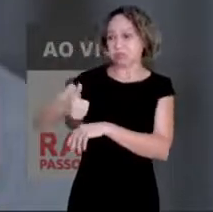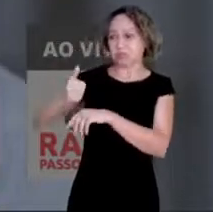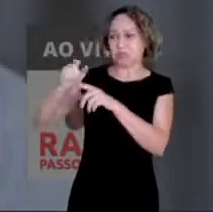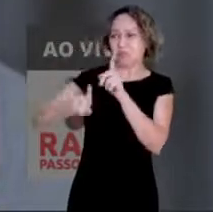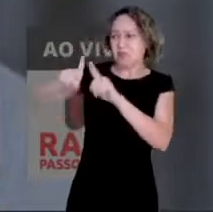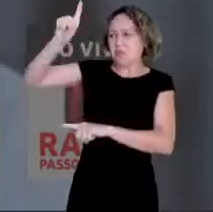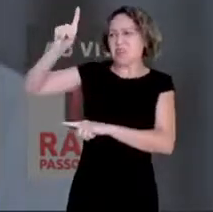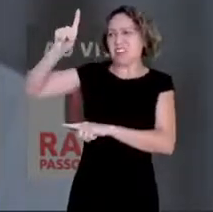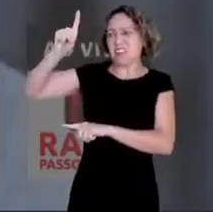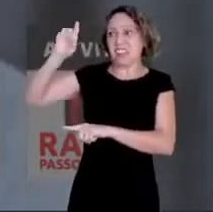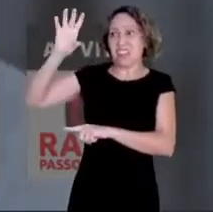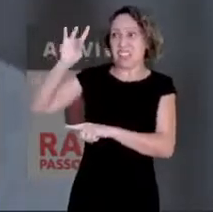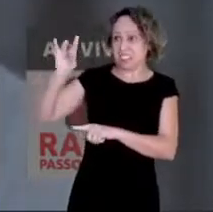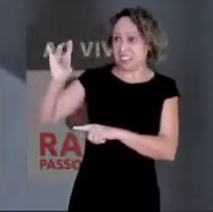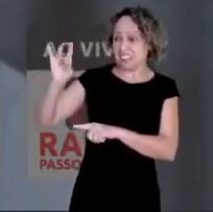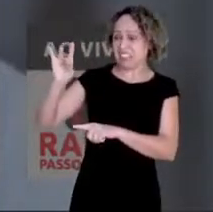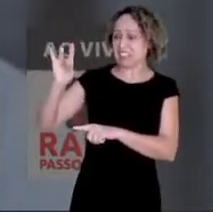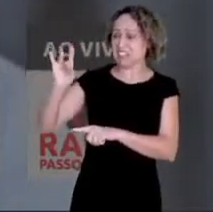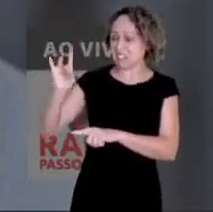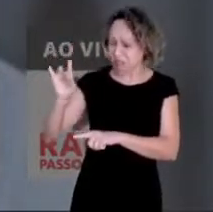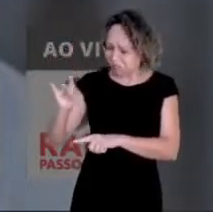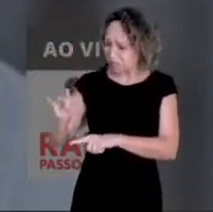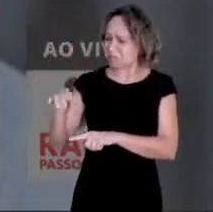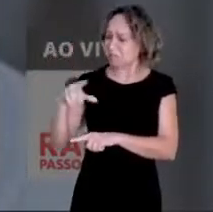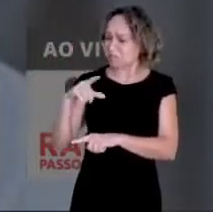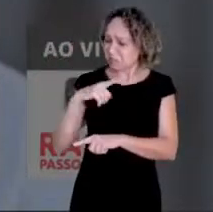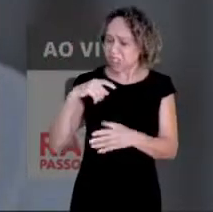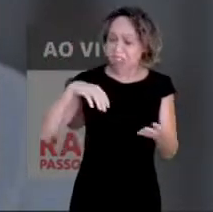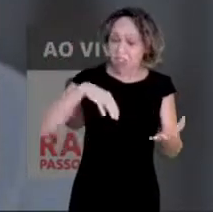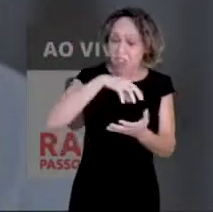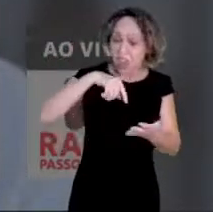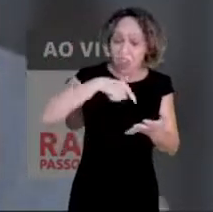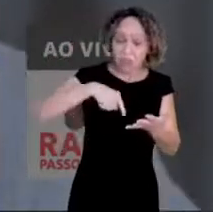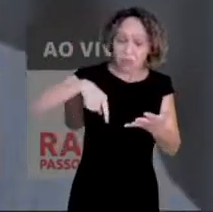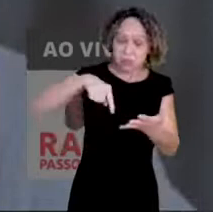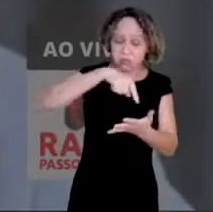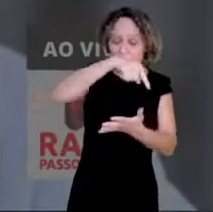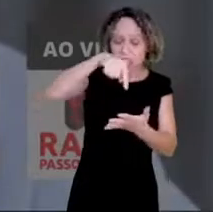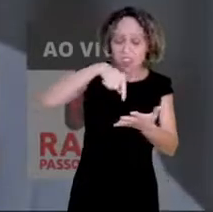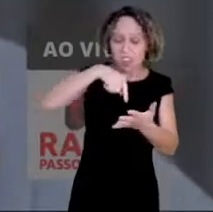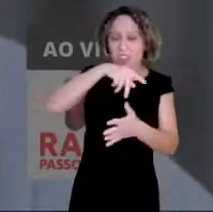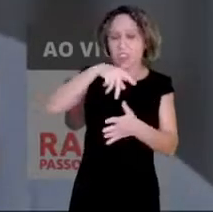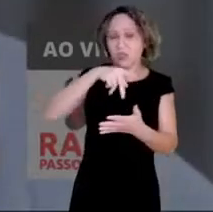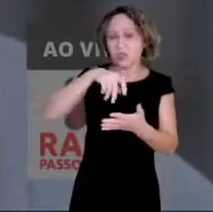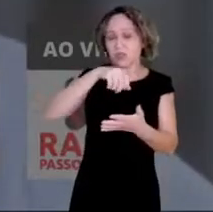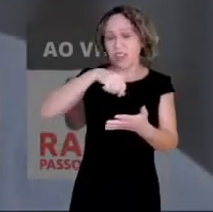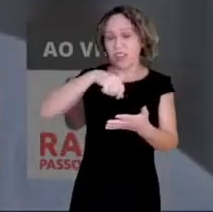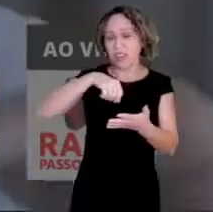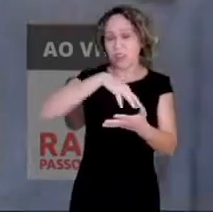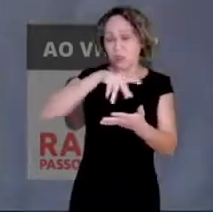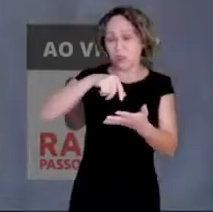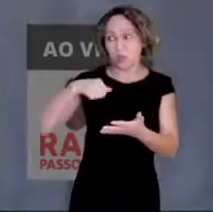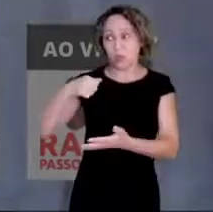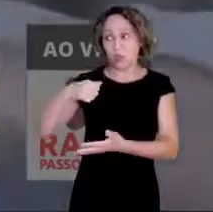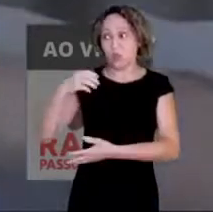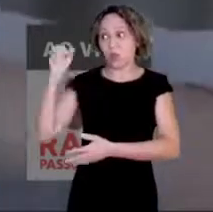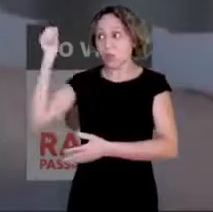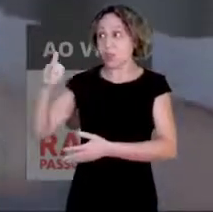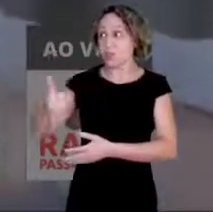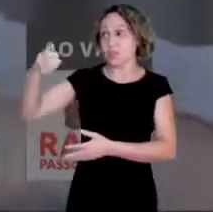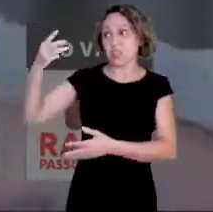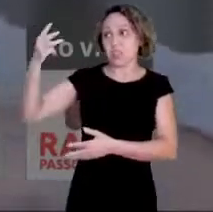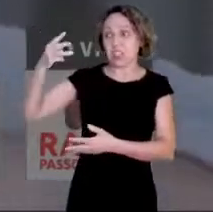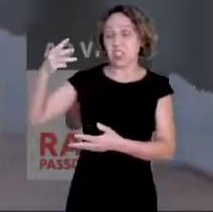federal, governos estaduais e governos municipais. Não é possível a gente imaginar que o país pode ser rico se a cidade for